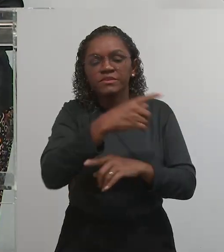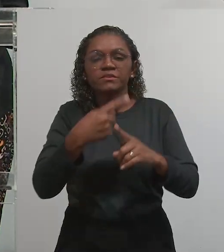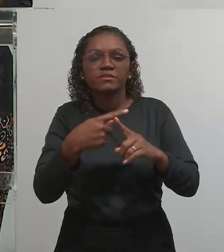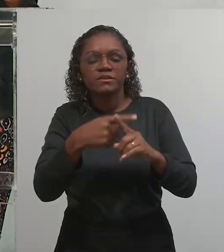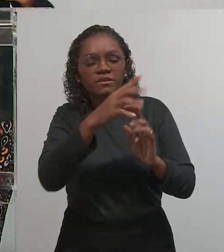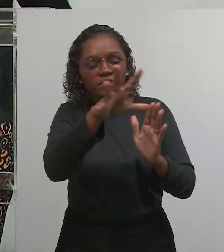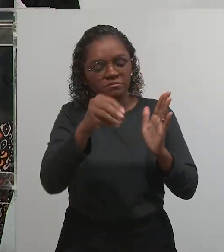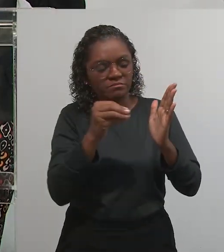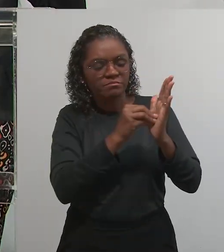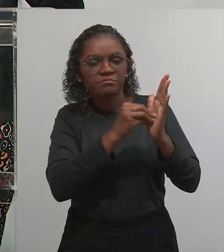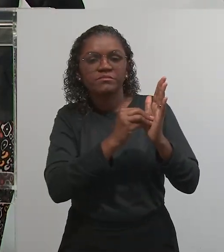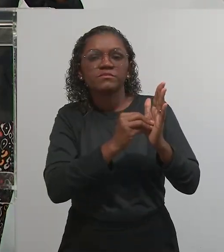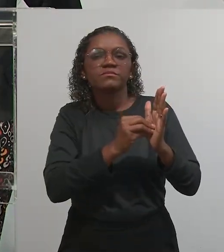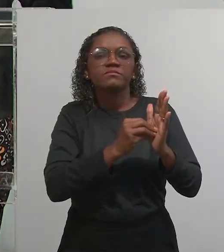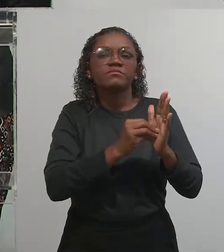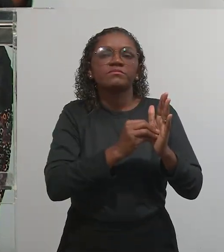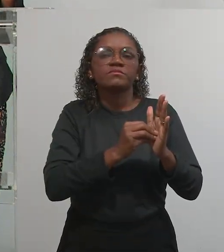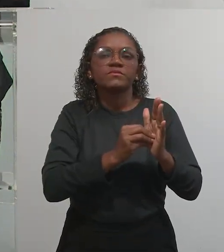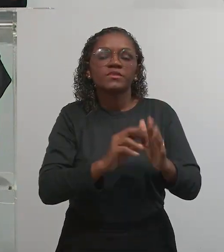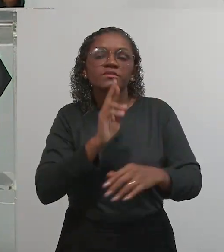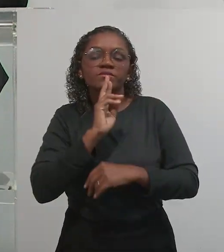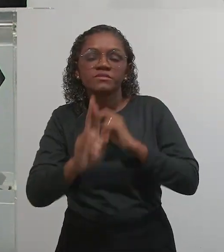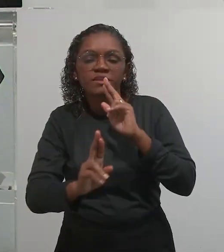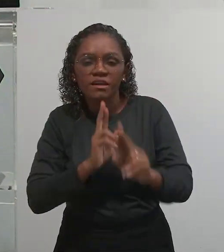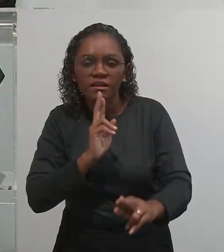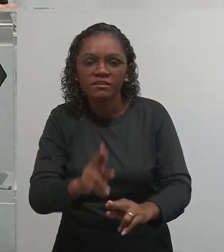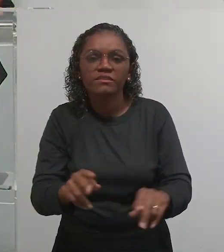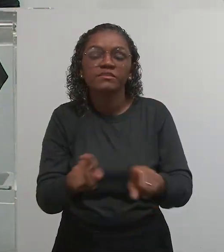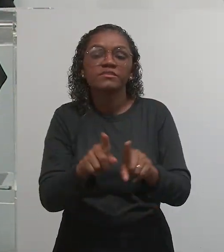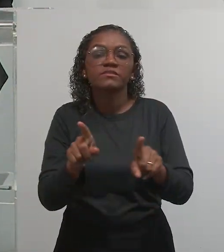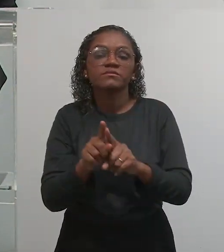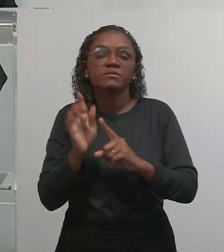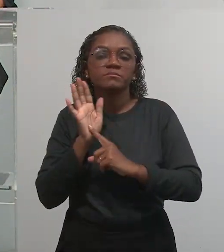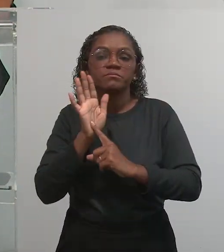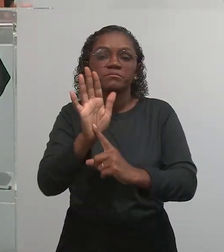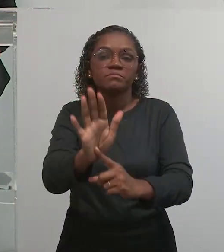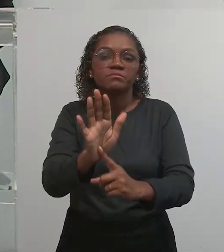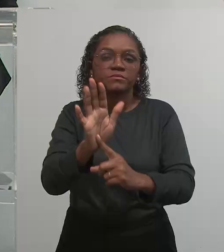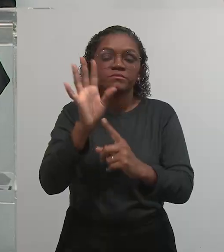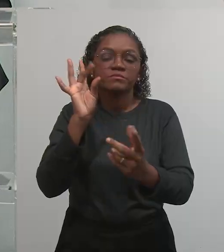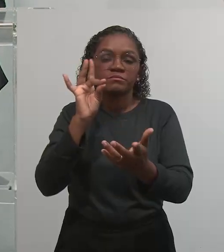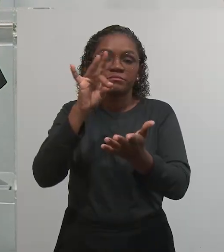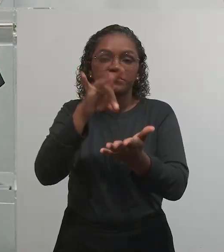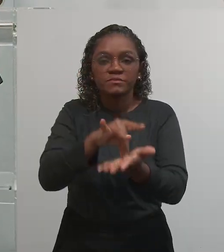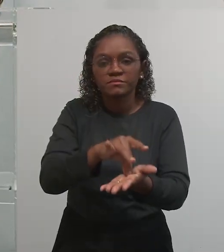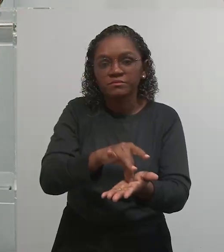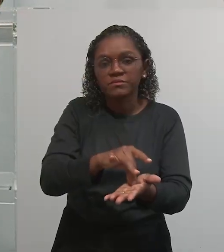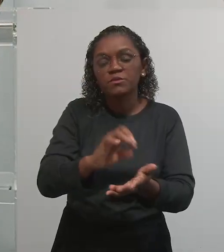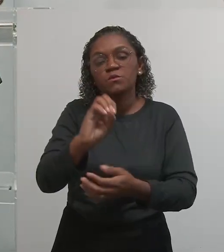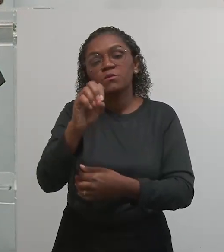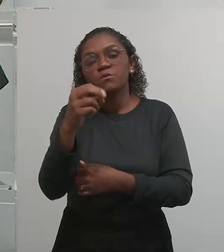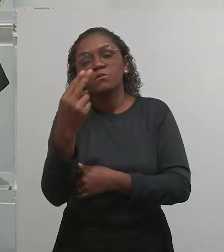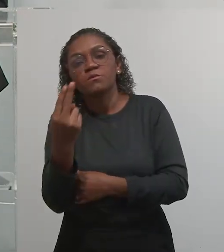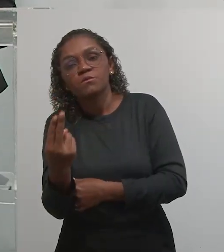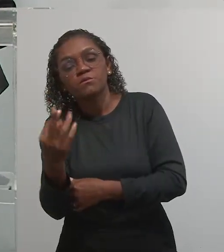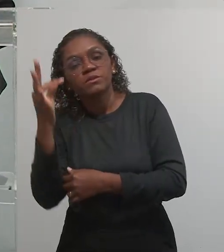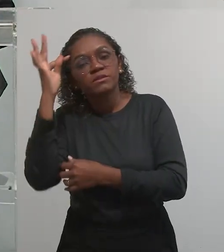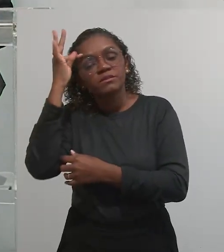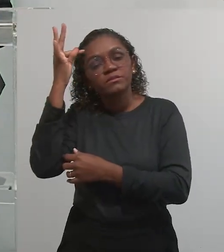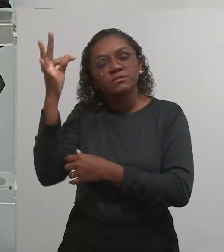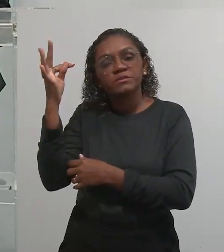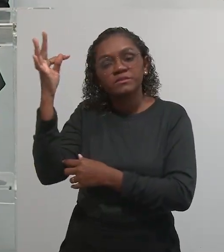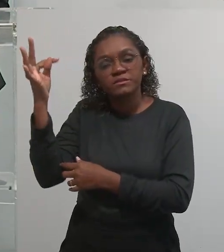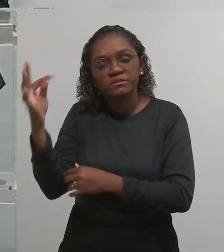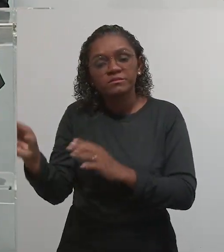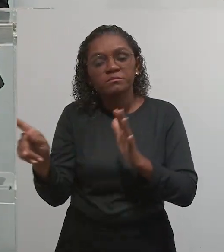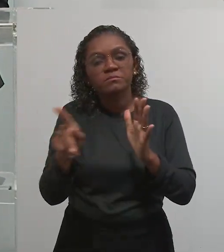os resultados e a partir desses resultados demonstrar uma realidade ou uma teoria, vem dessa perspectiva aí